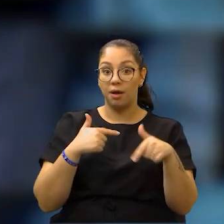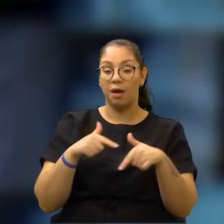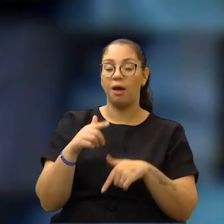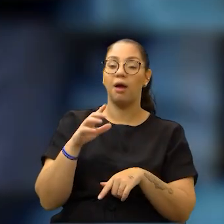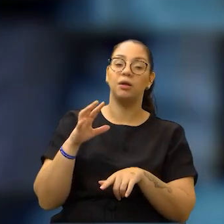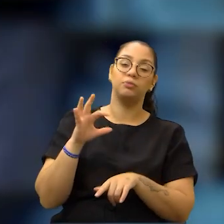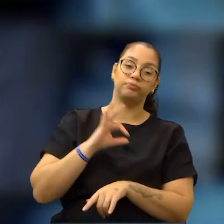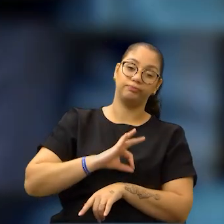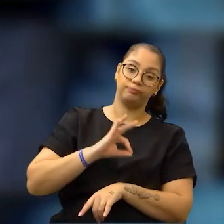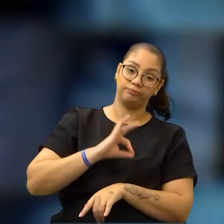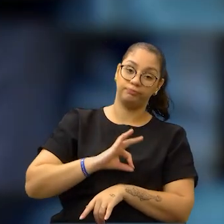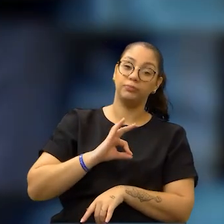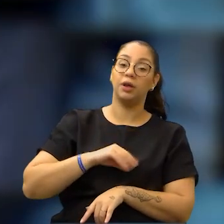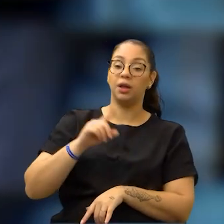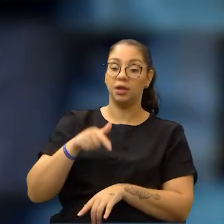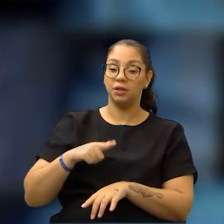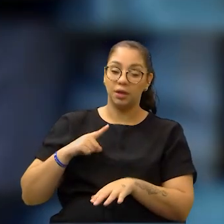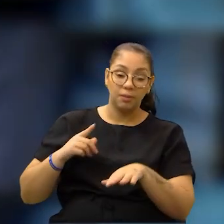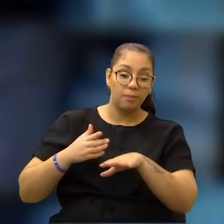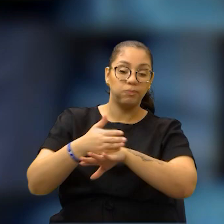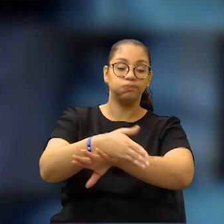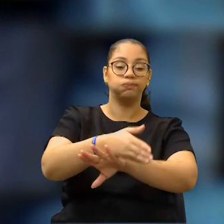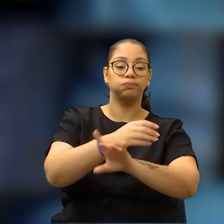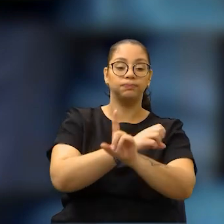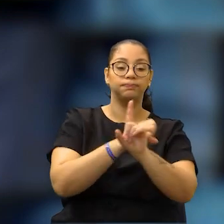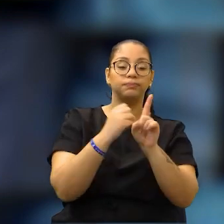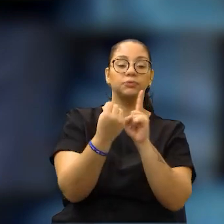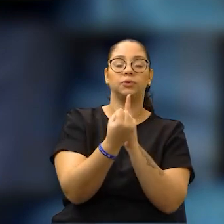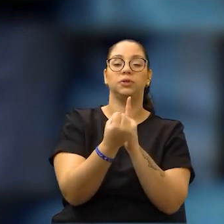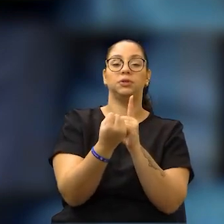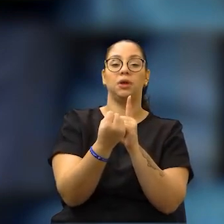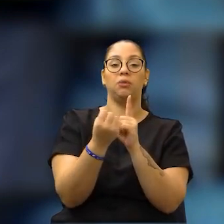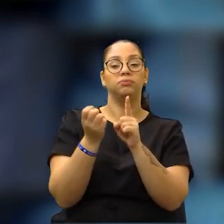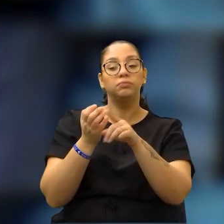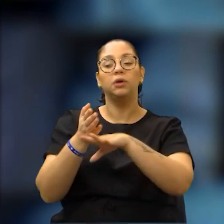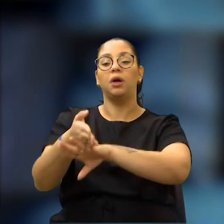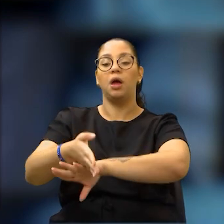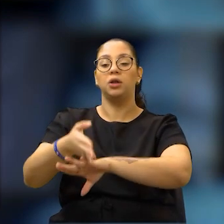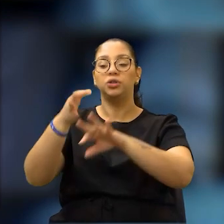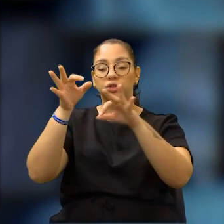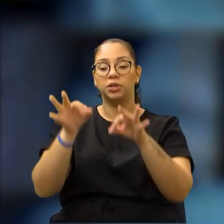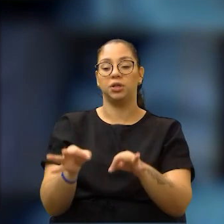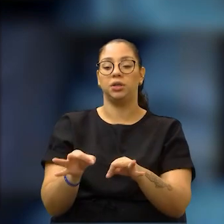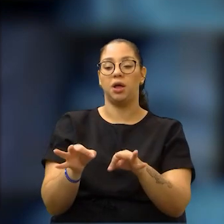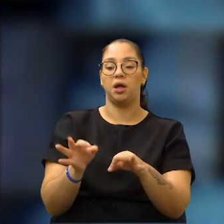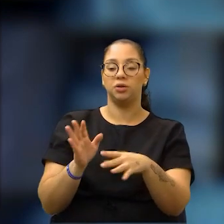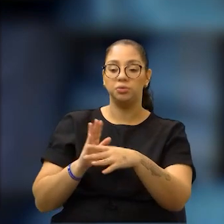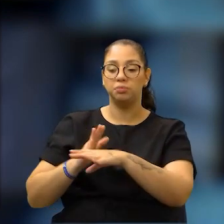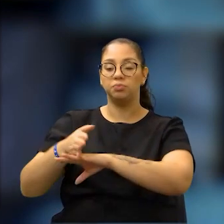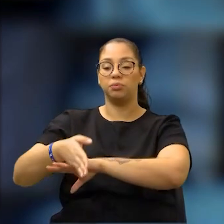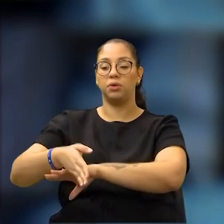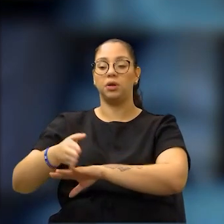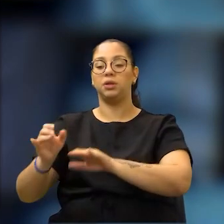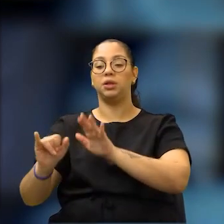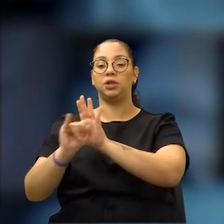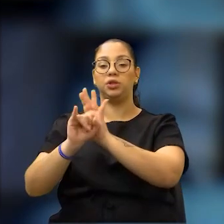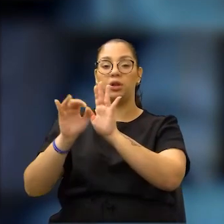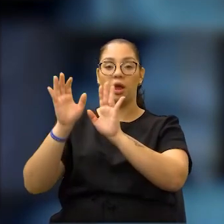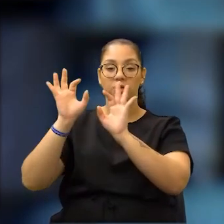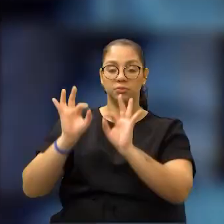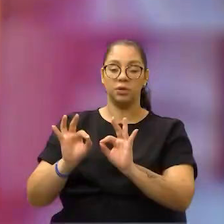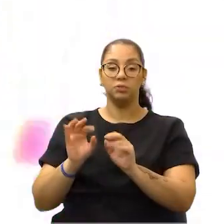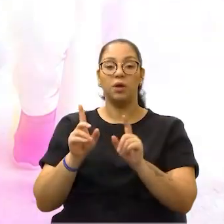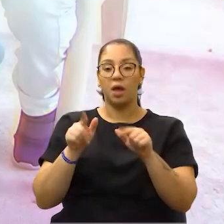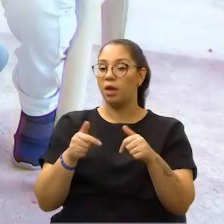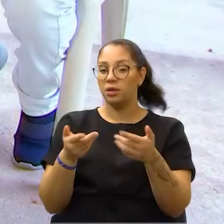de trabalho, emprego, fazer que eles tenham acesso mesmo social, acesso à dignidade, acesso à